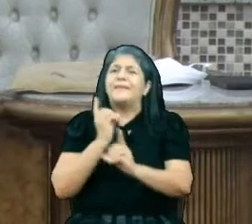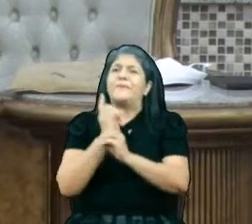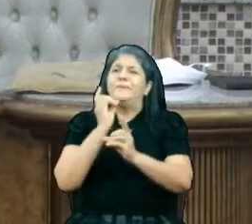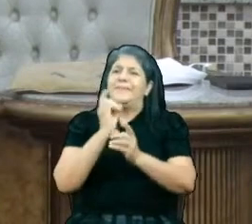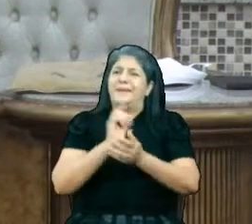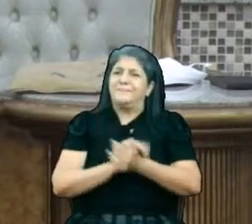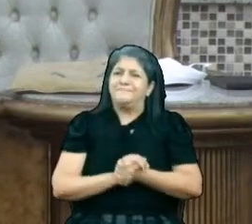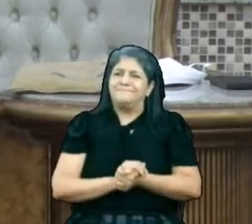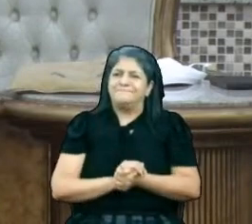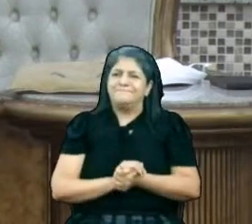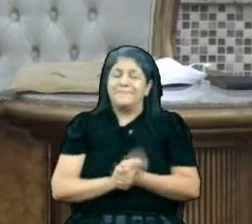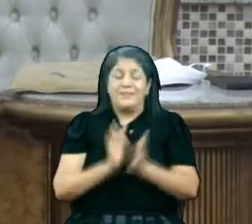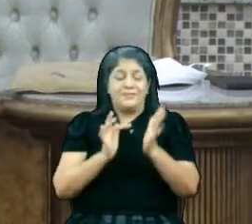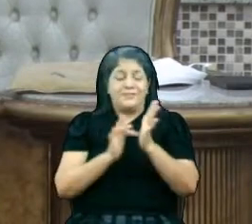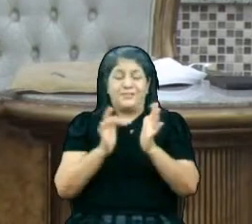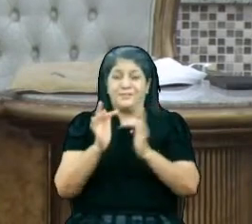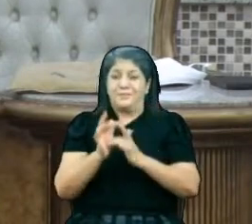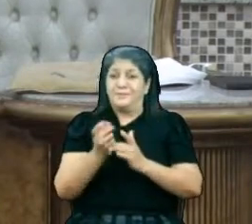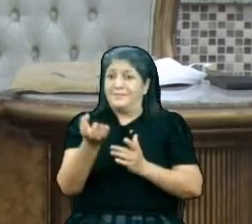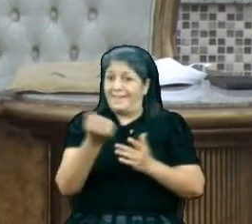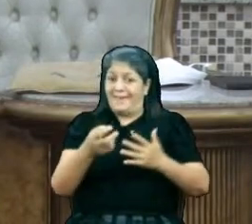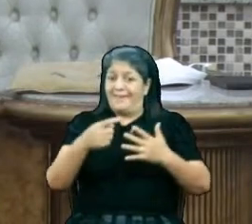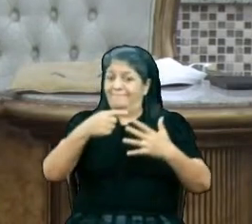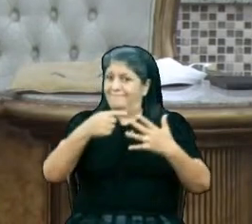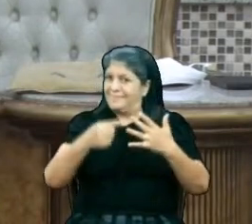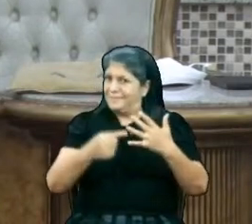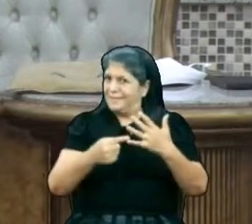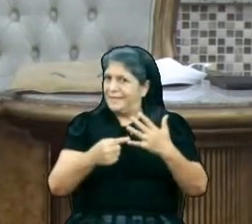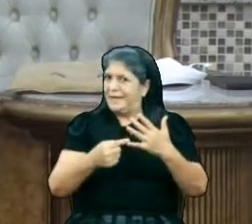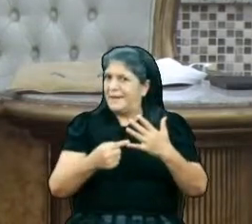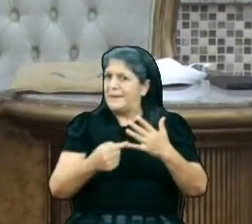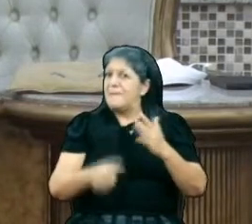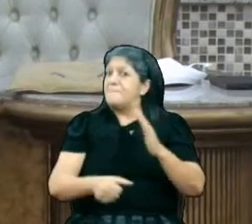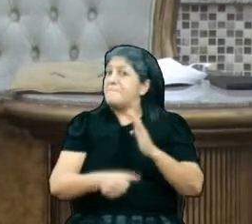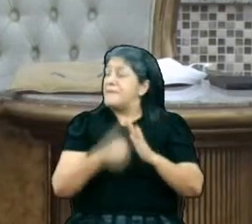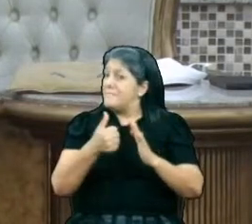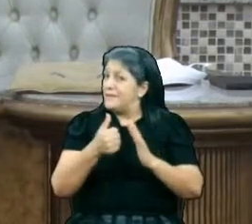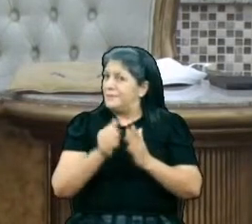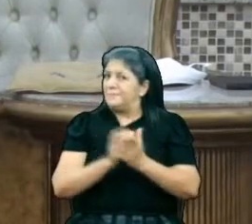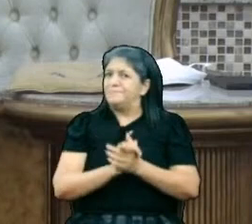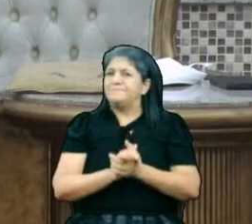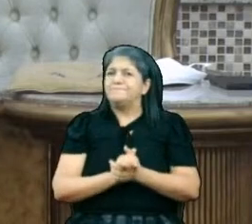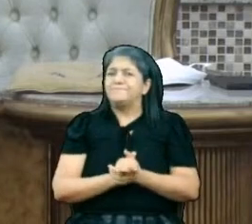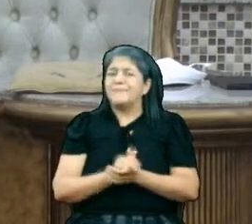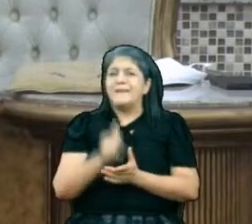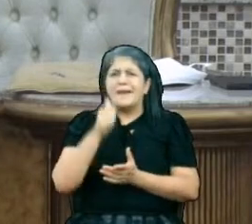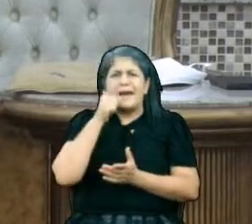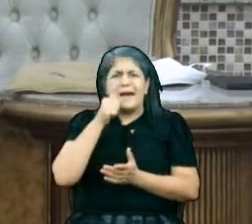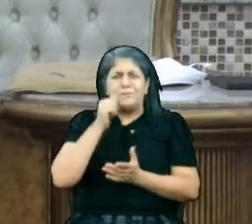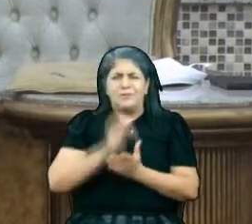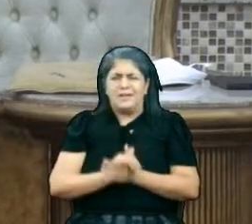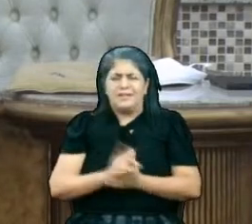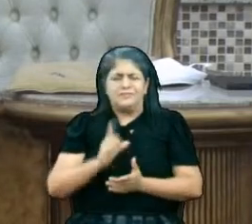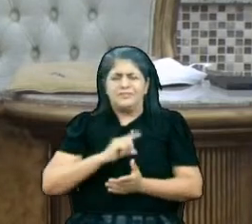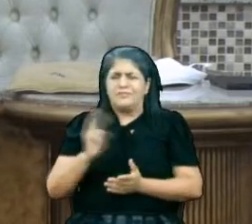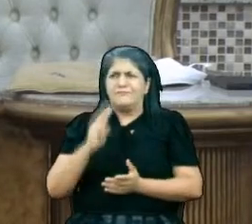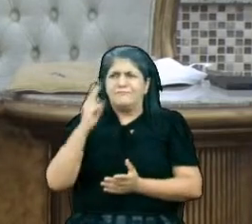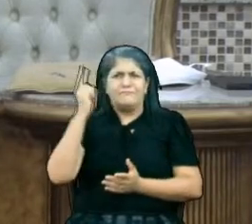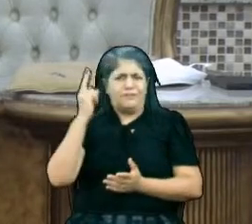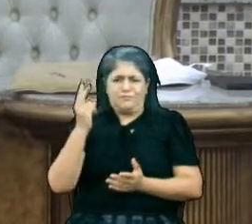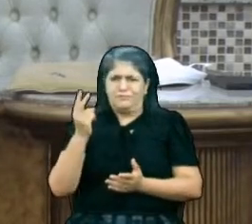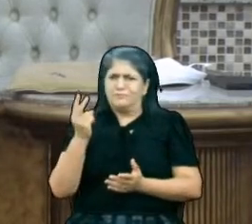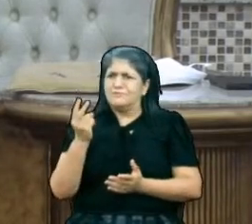nos contou primeira lição que temos é que esta mulher perdeu o algo de valor